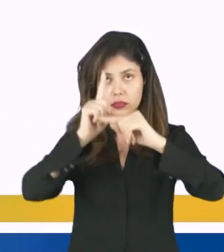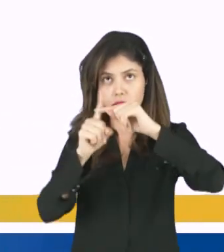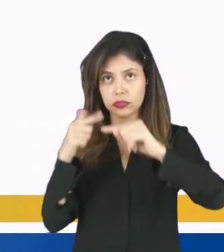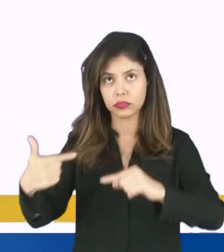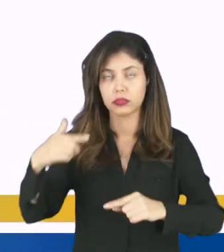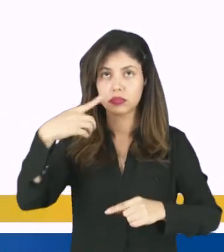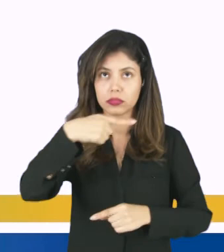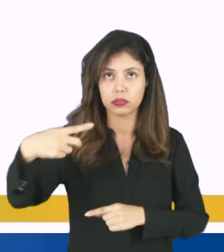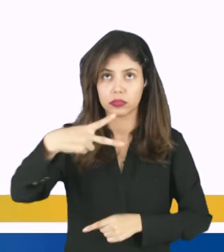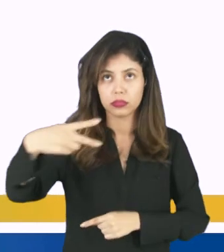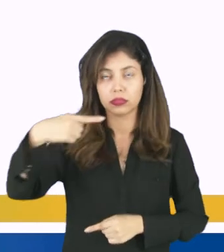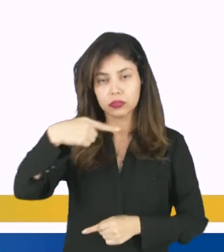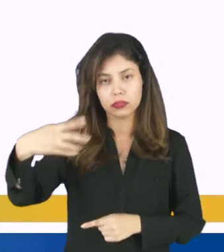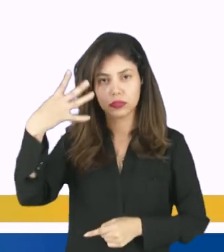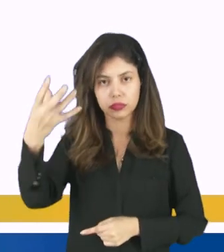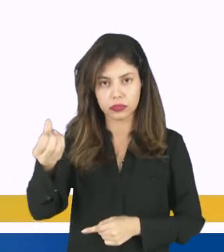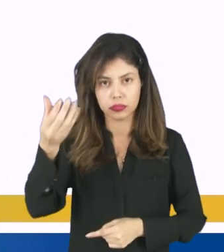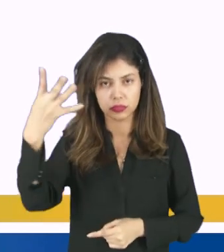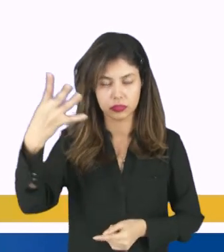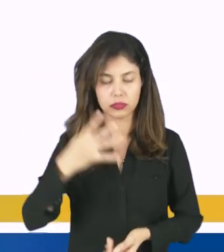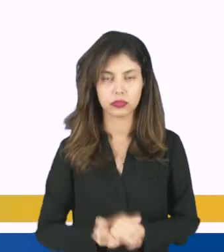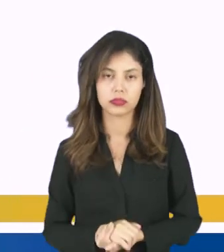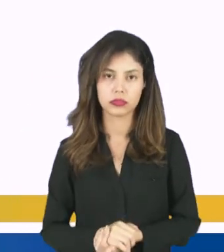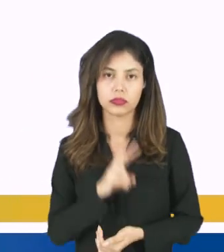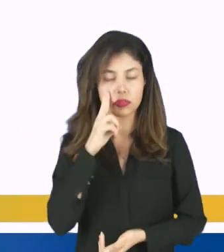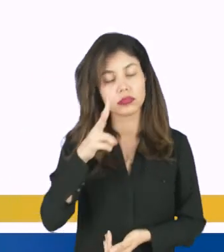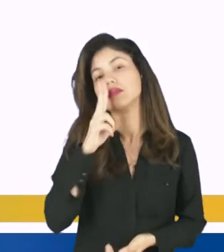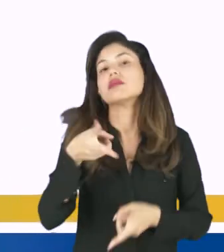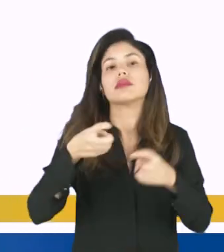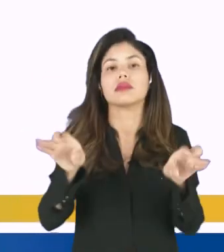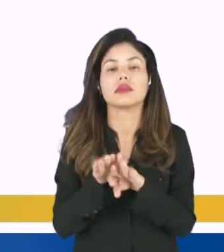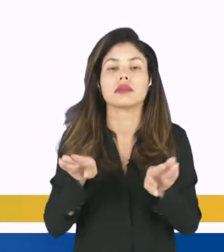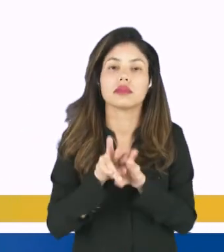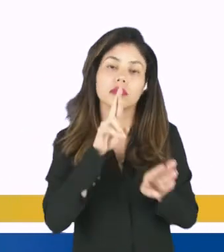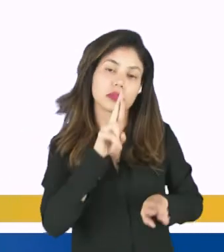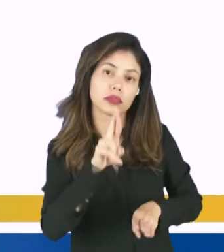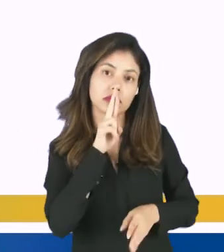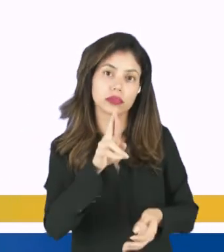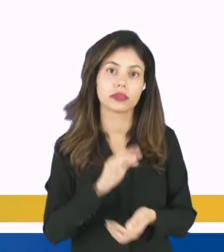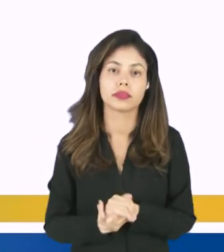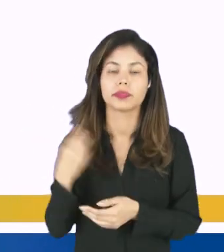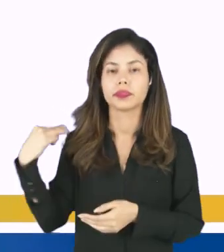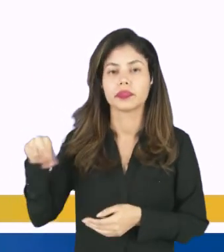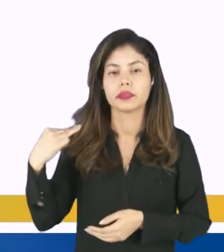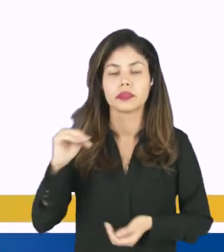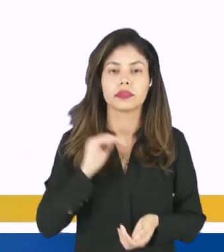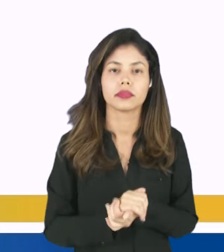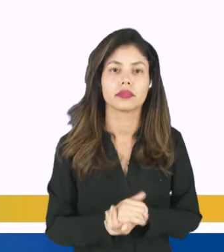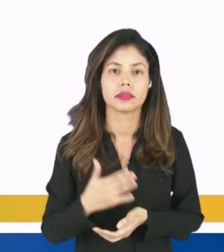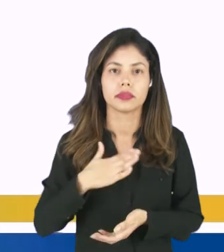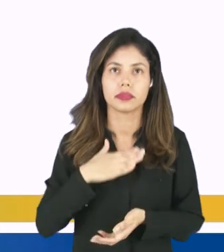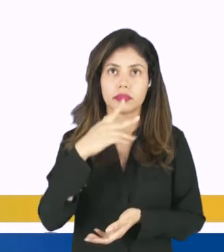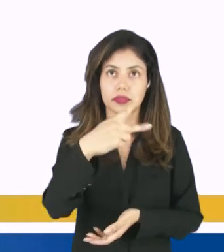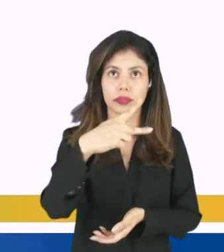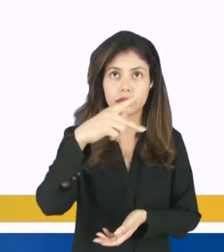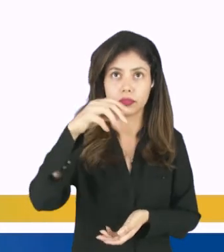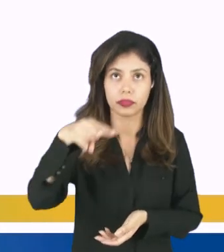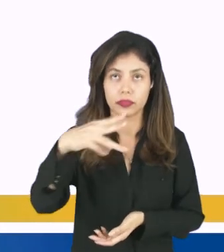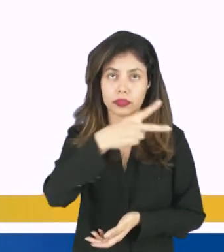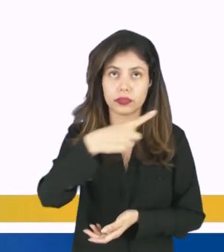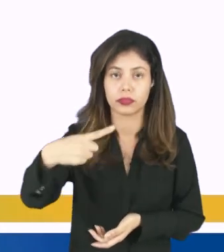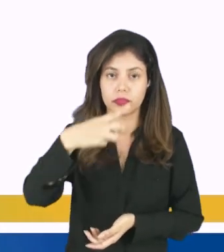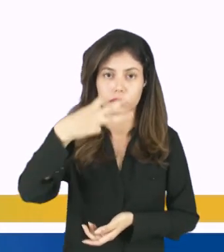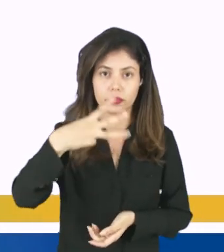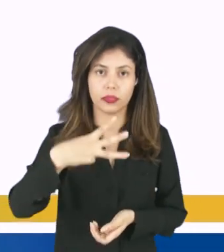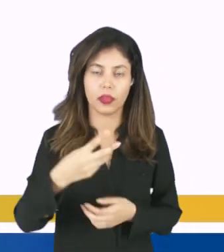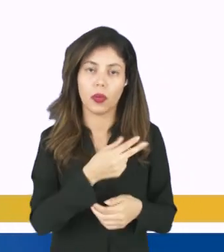x e o quociente e o resto desse polinômio procurado, nós podemos escrever da seguinte maneira,